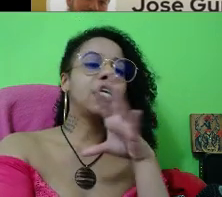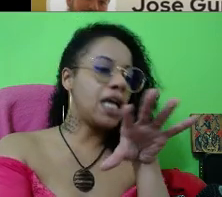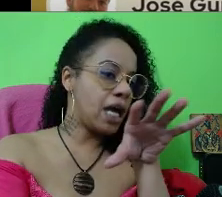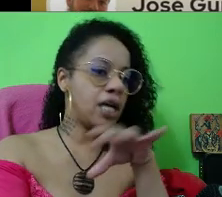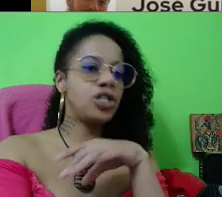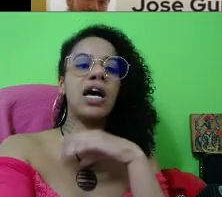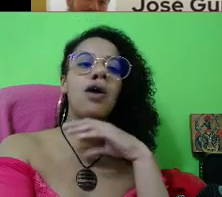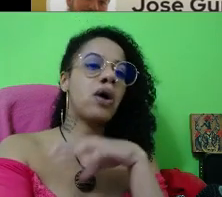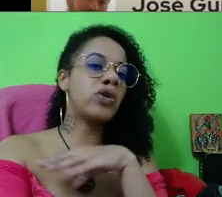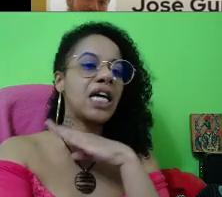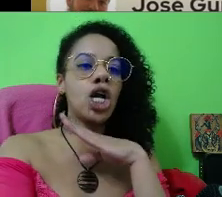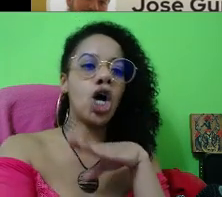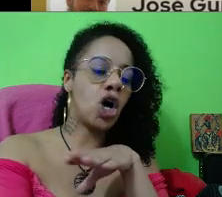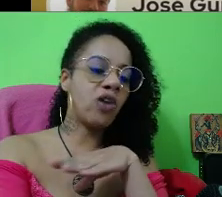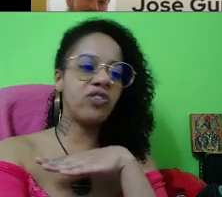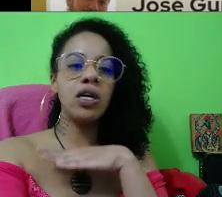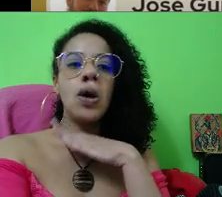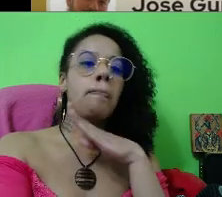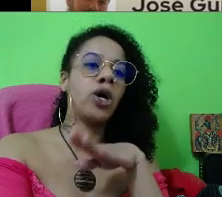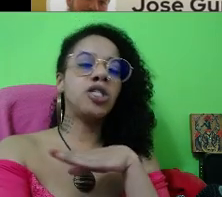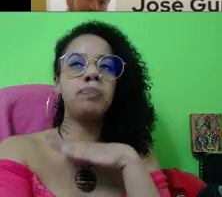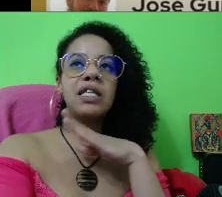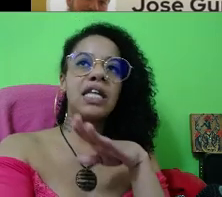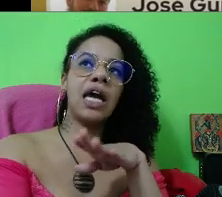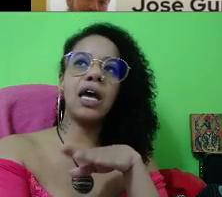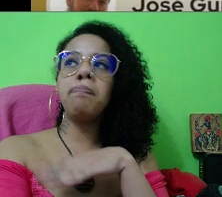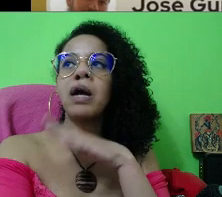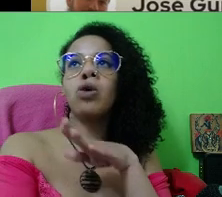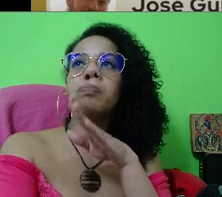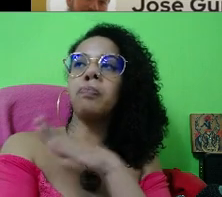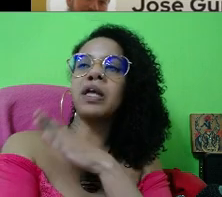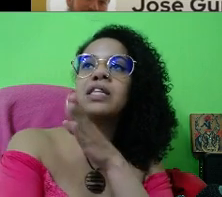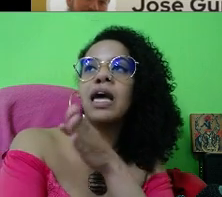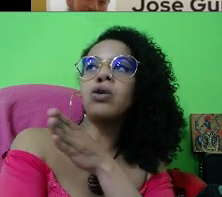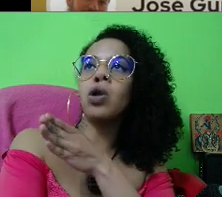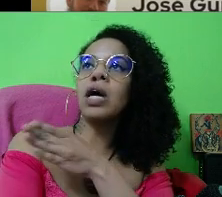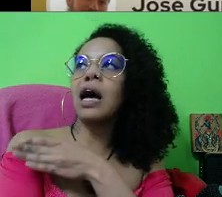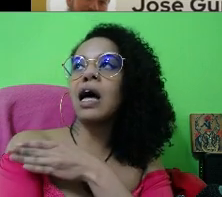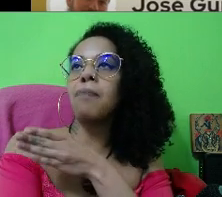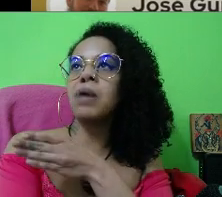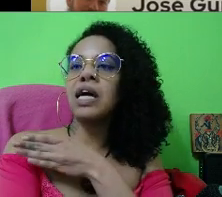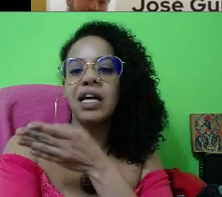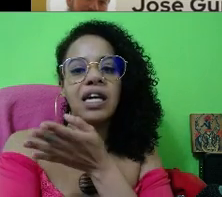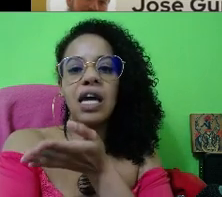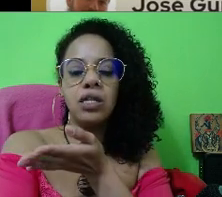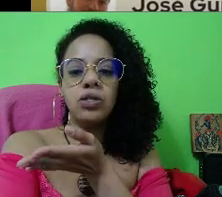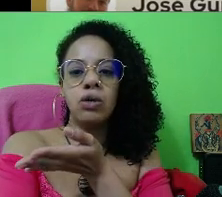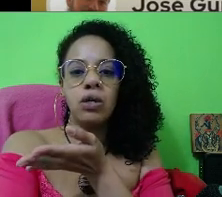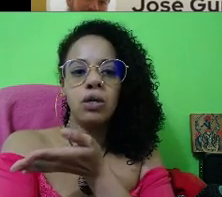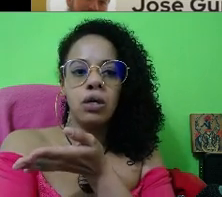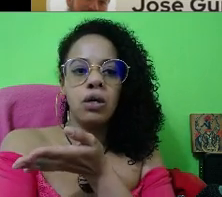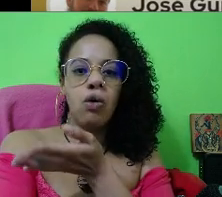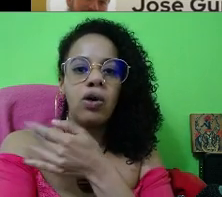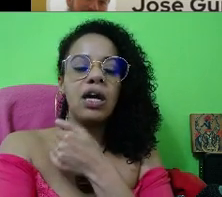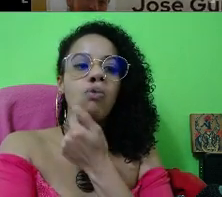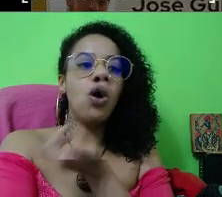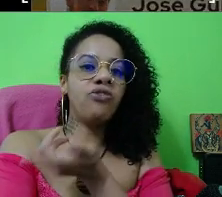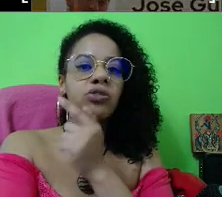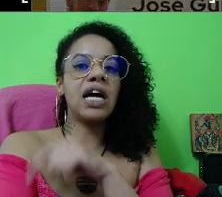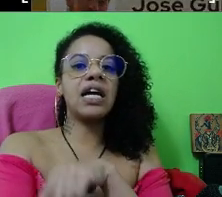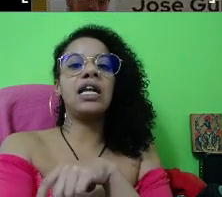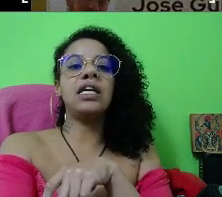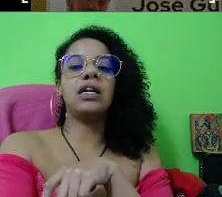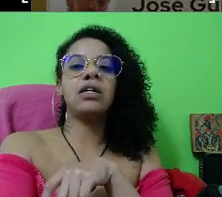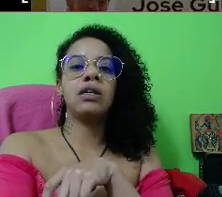a igreja é uma coisa nova posso ter para o PT colocar a bancada que que é isso O